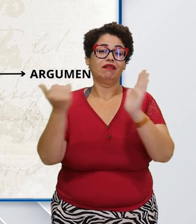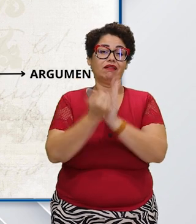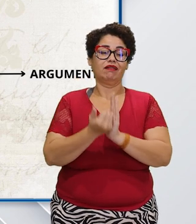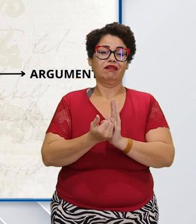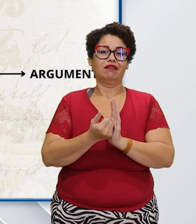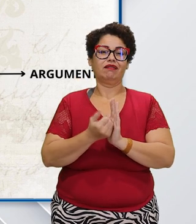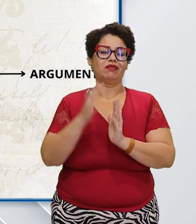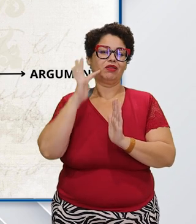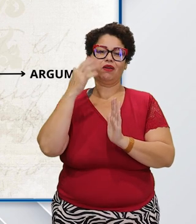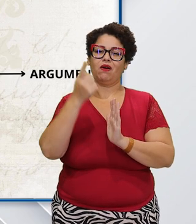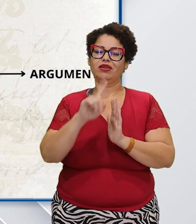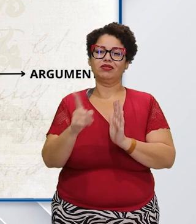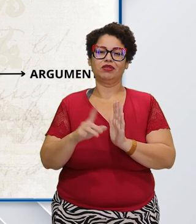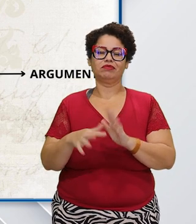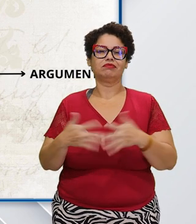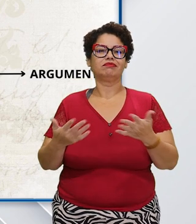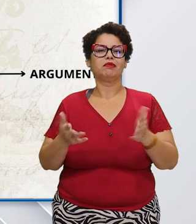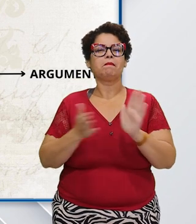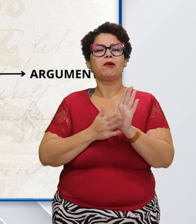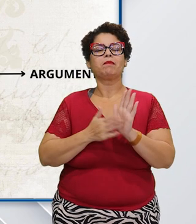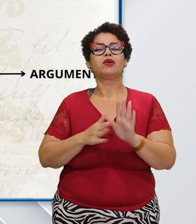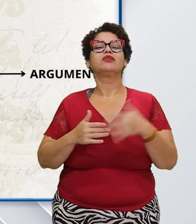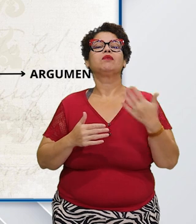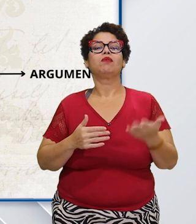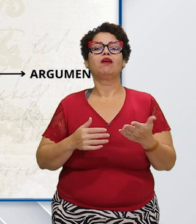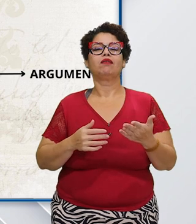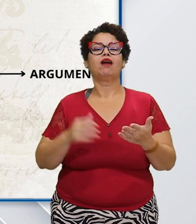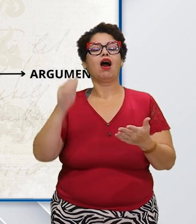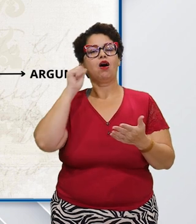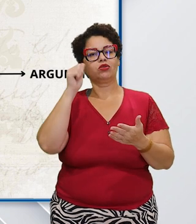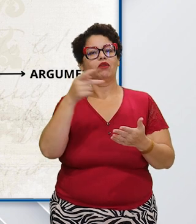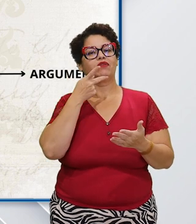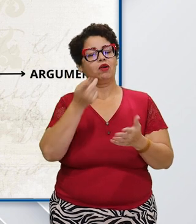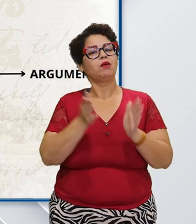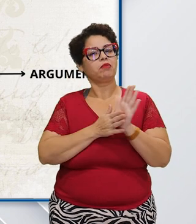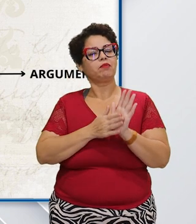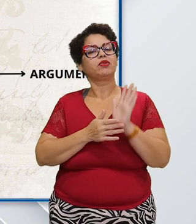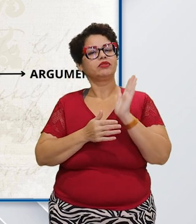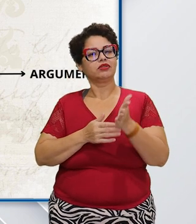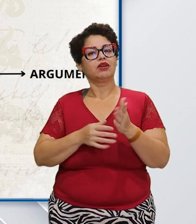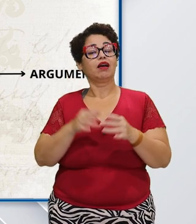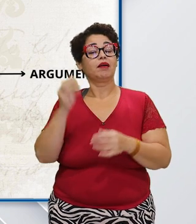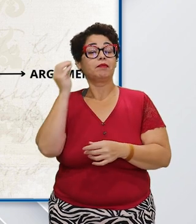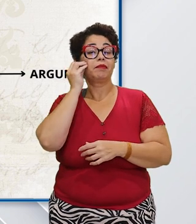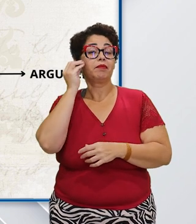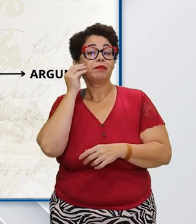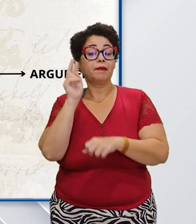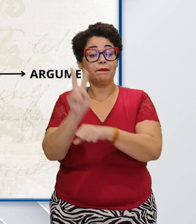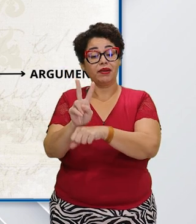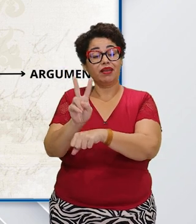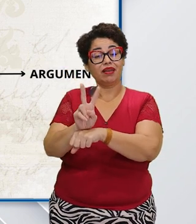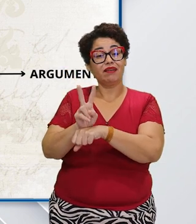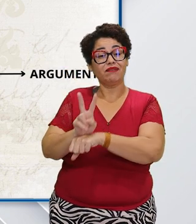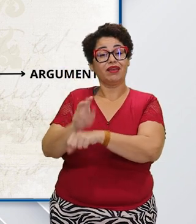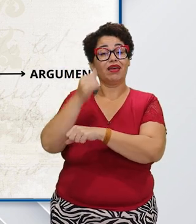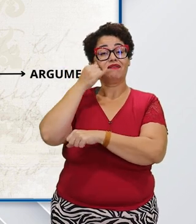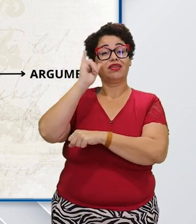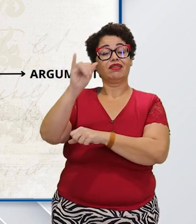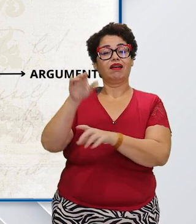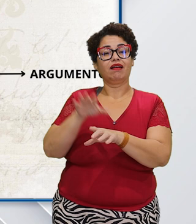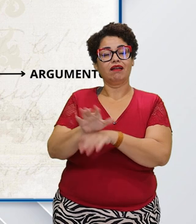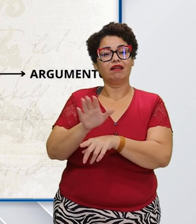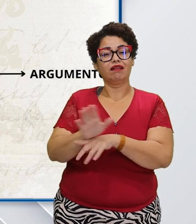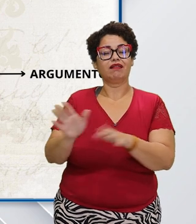sabar o problema ao invés de resolvê-lo Então qual é a proposta o autor traz uma proposta a prevenção através de